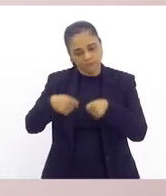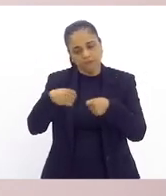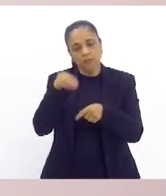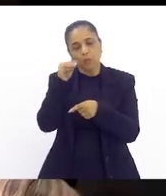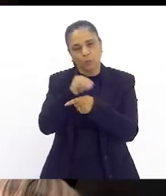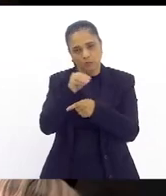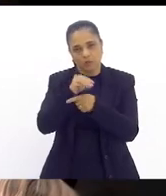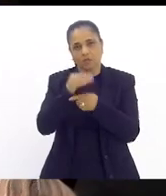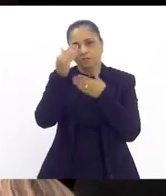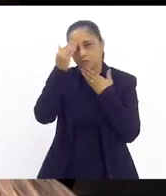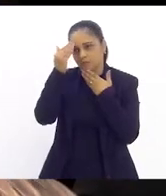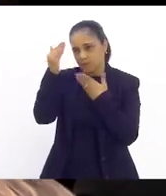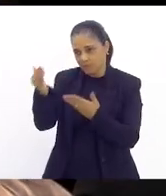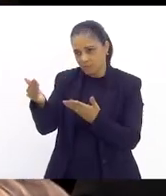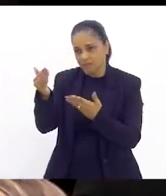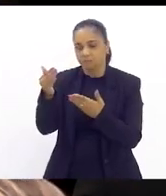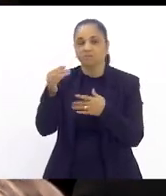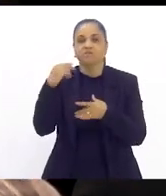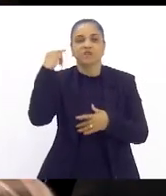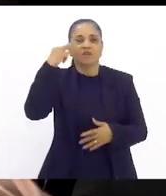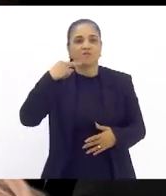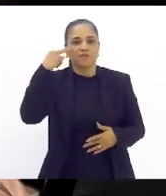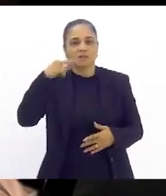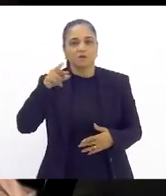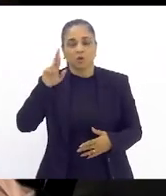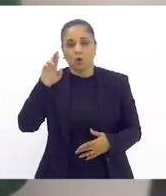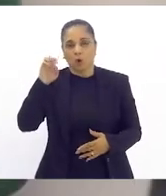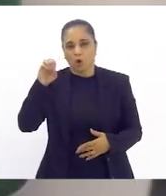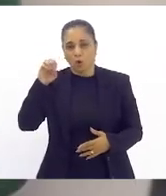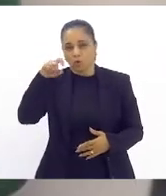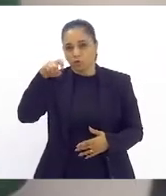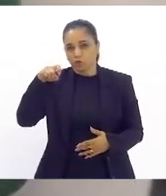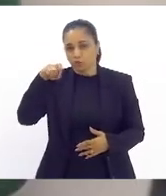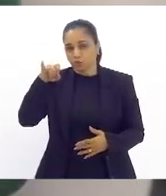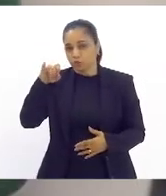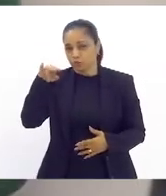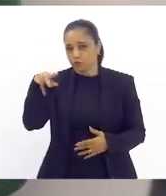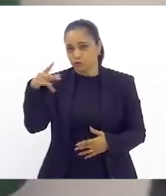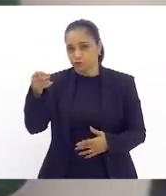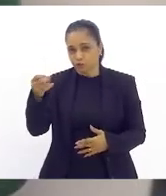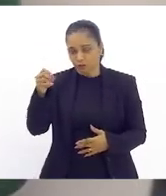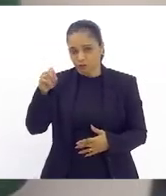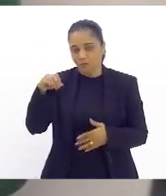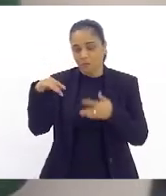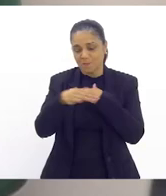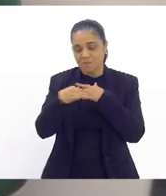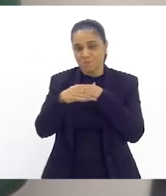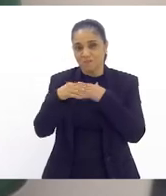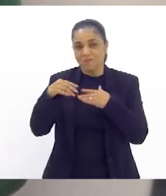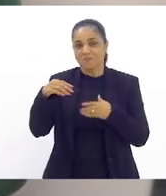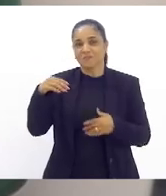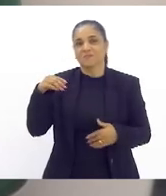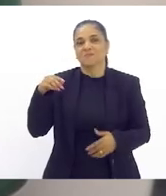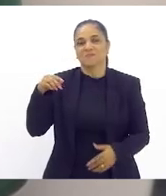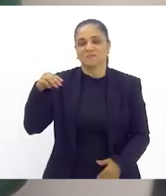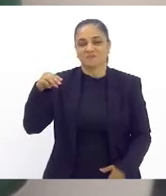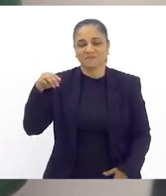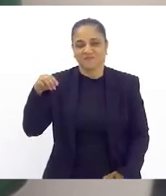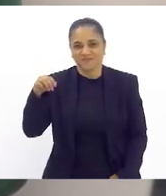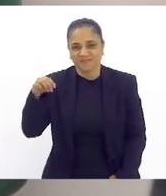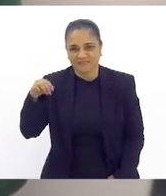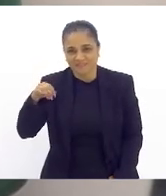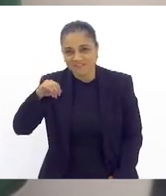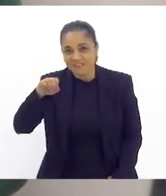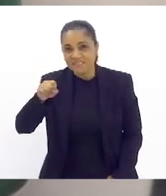muito obrigado obrigado Vereador roxinho do Município de São Francisco de Itabapoana vou fazer aqui